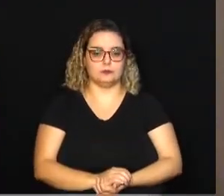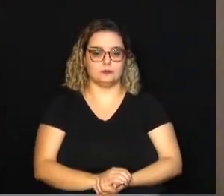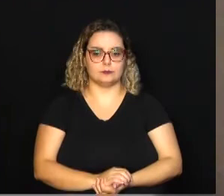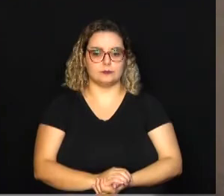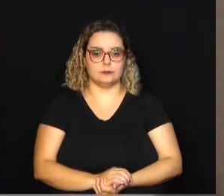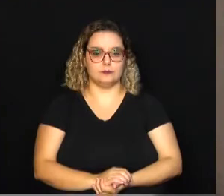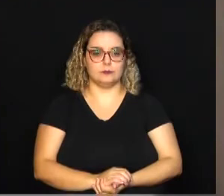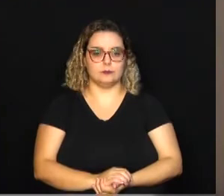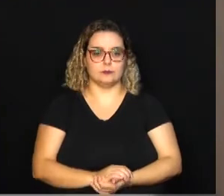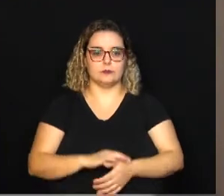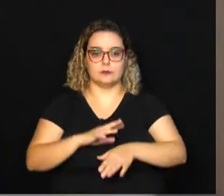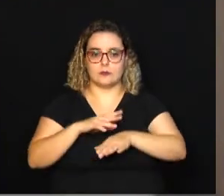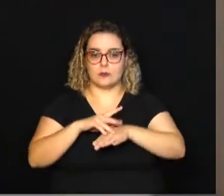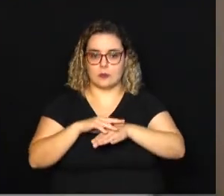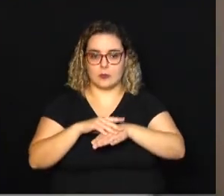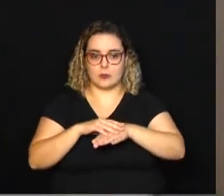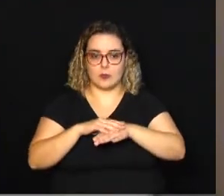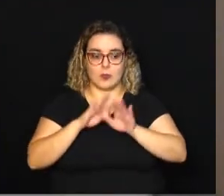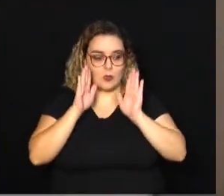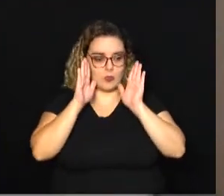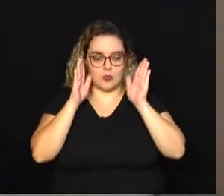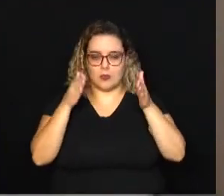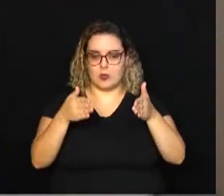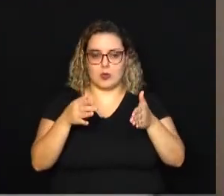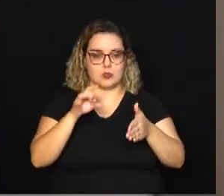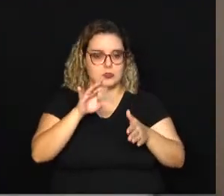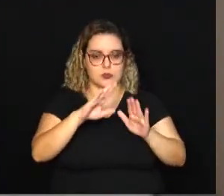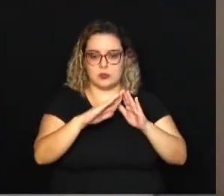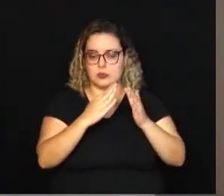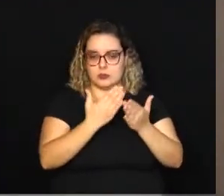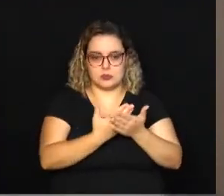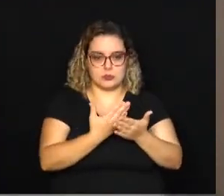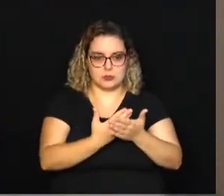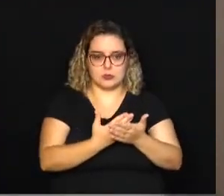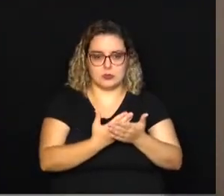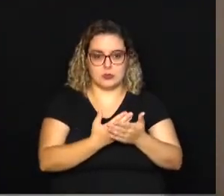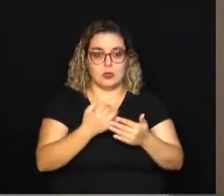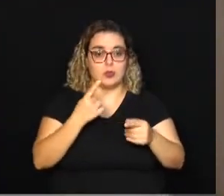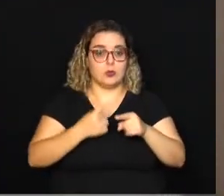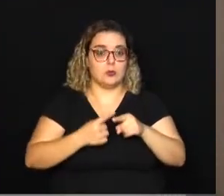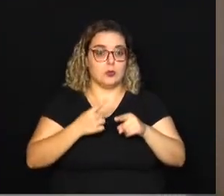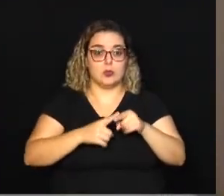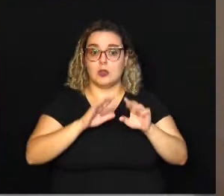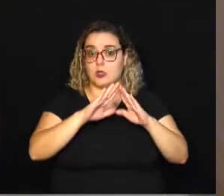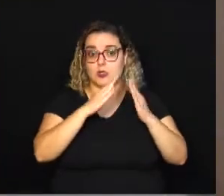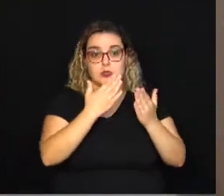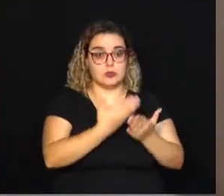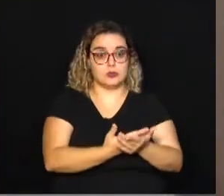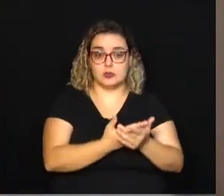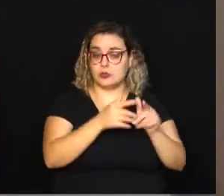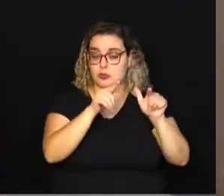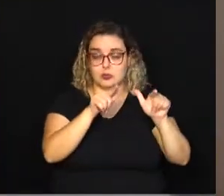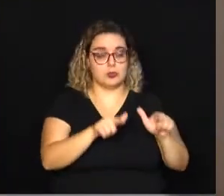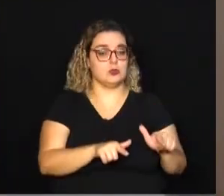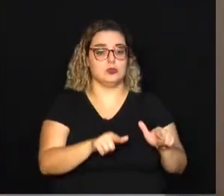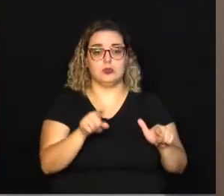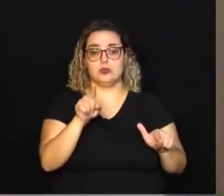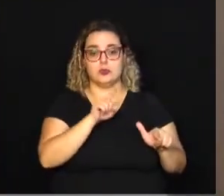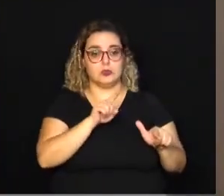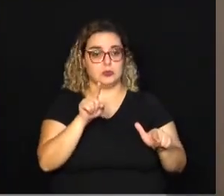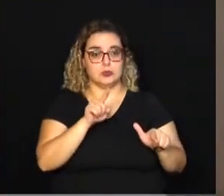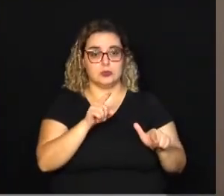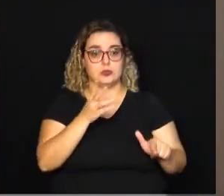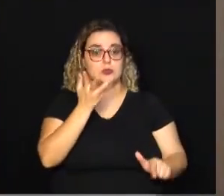pode ser creditada exclusivamente à escola. Porque a escola não é um lugar para a